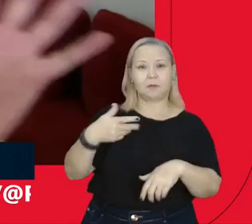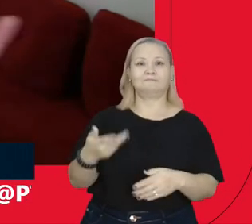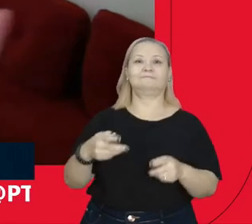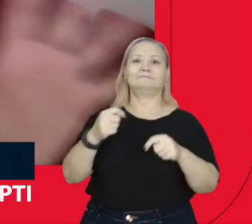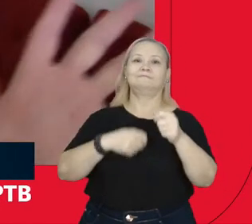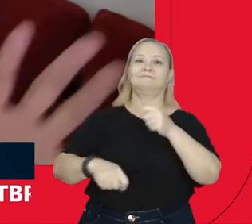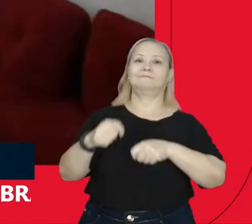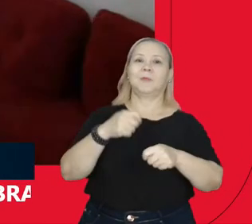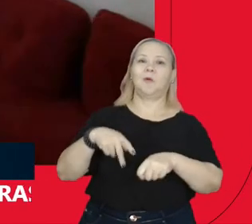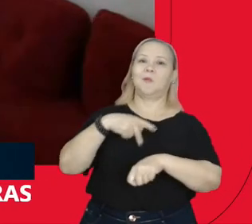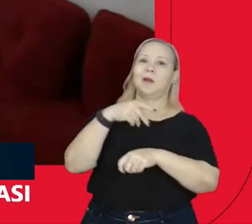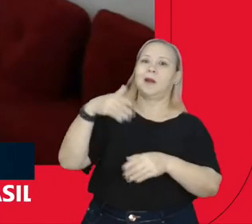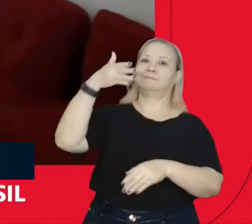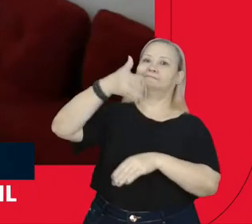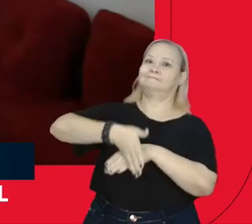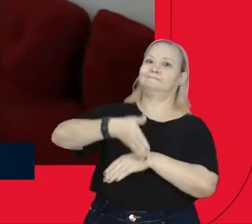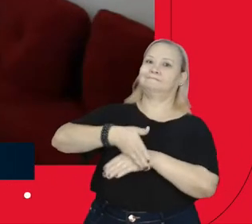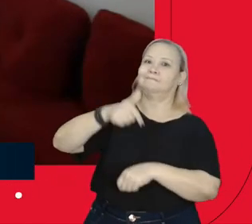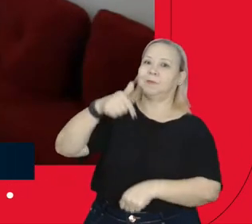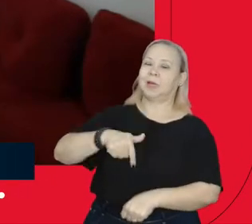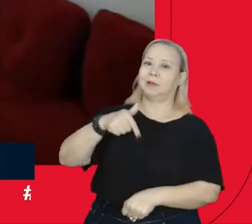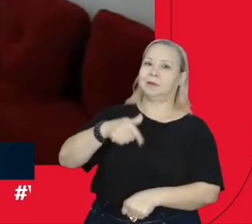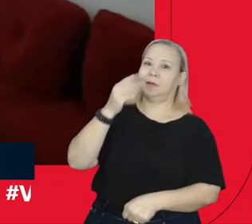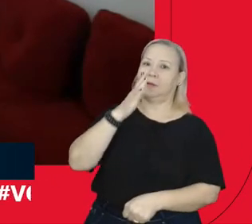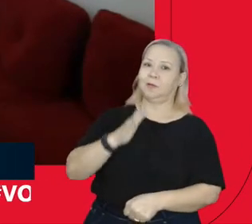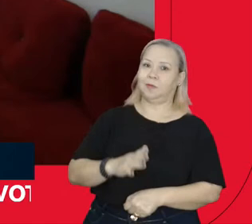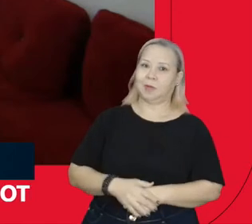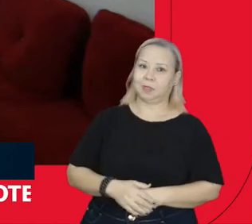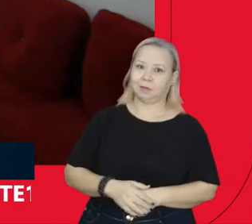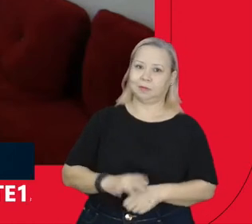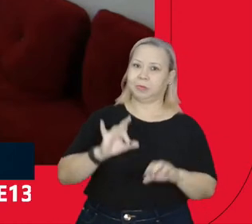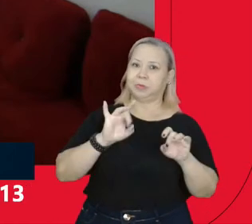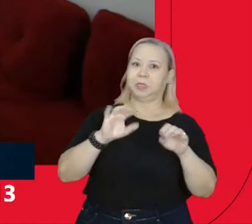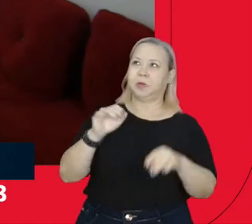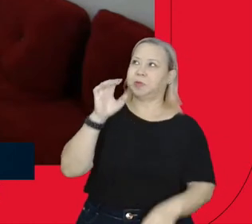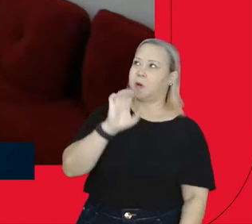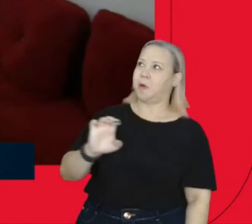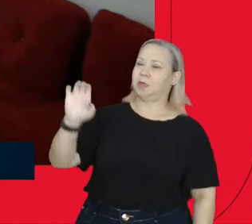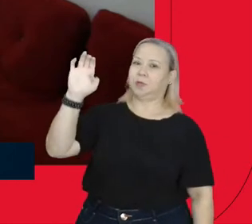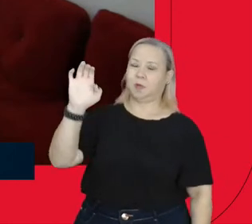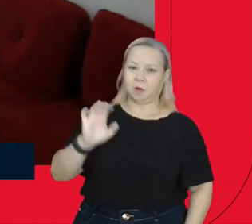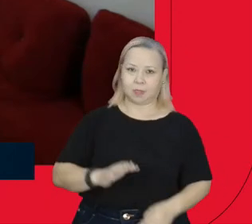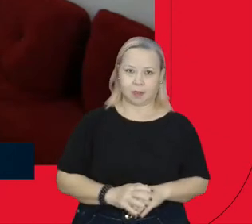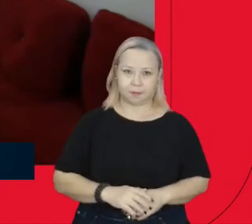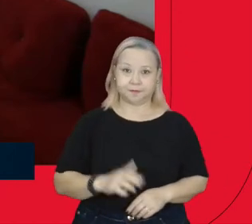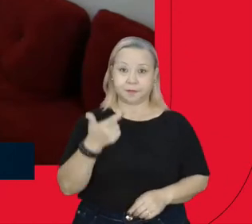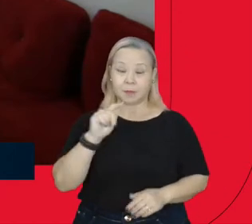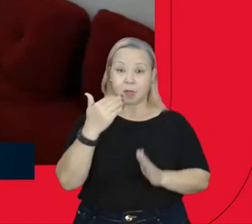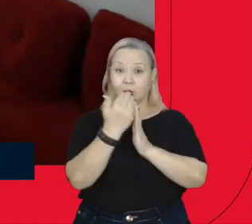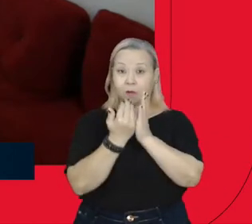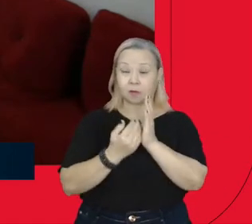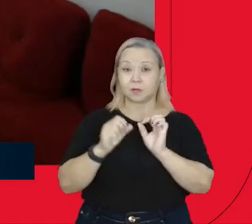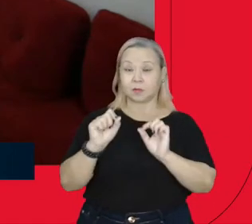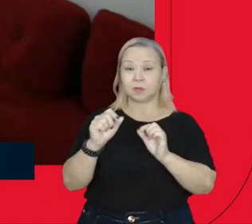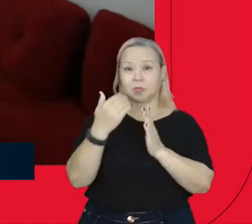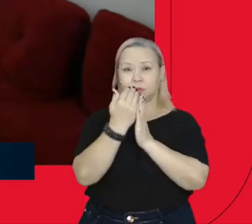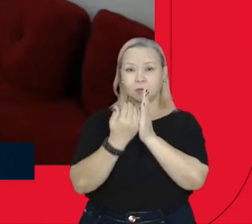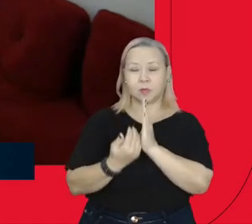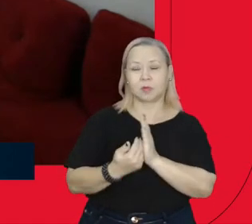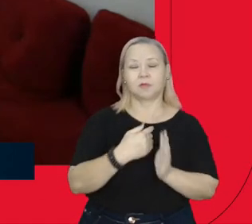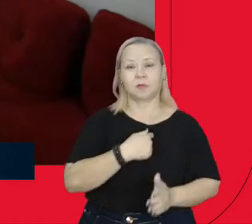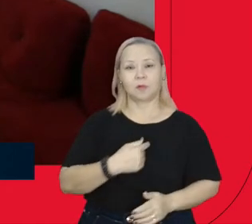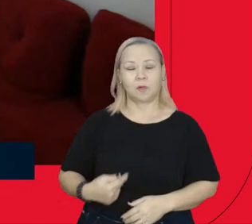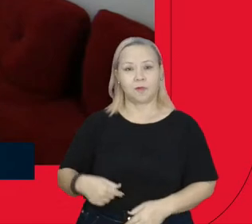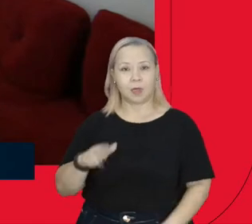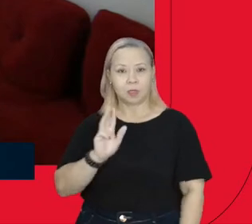de ir tudo para exportação, né? Dá para criar mecanismos para facilitar isso. Outra medida que consta do programa de governo de Lula